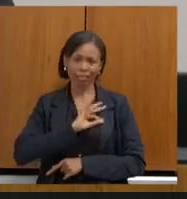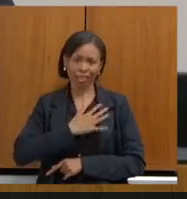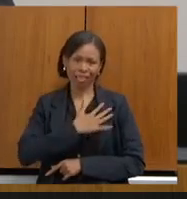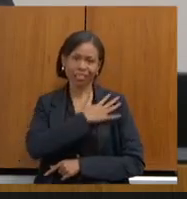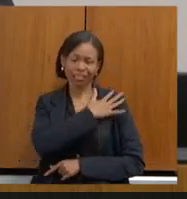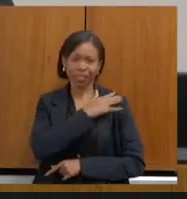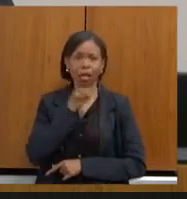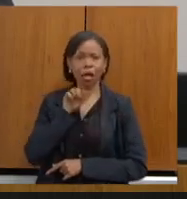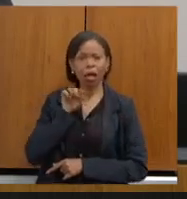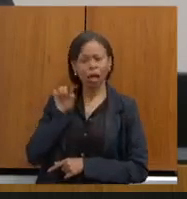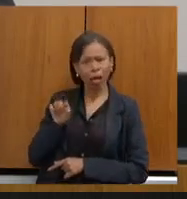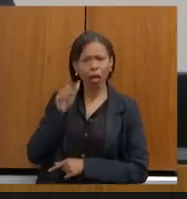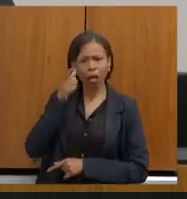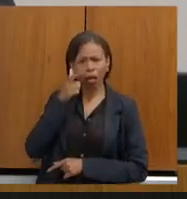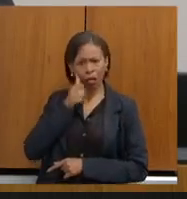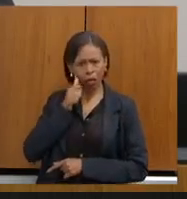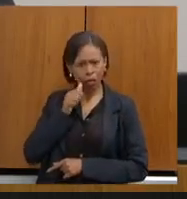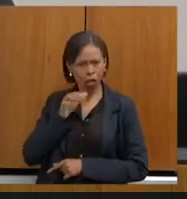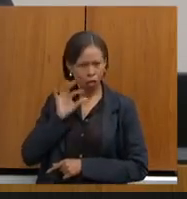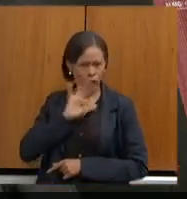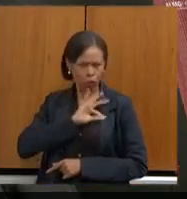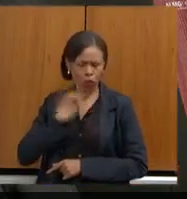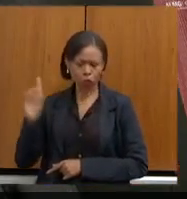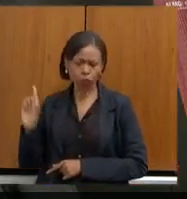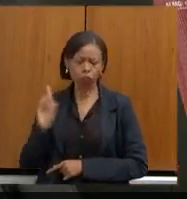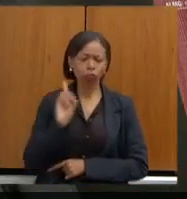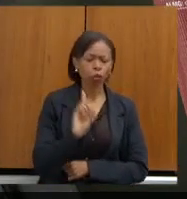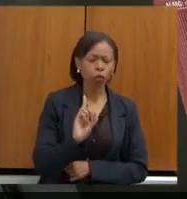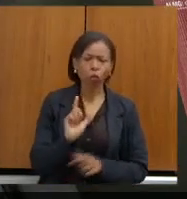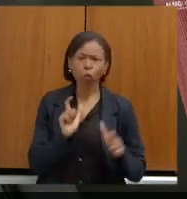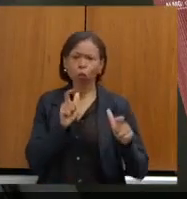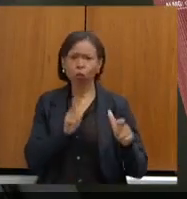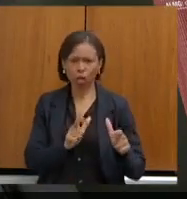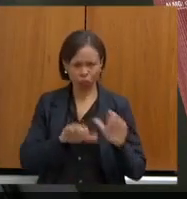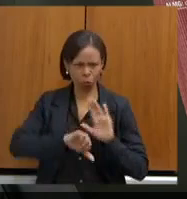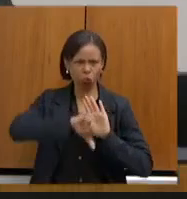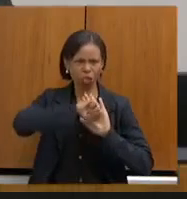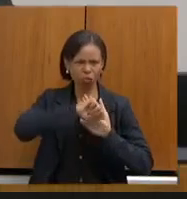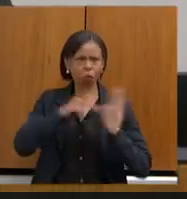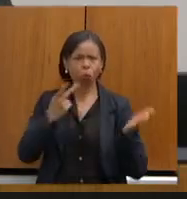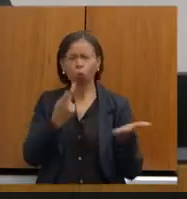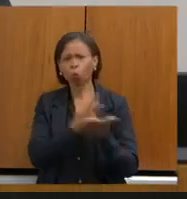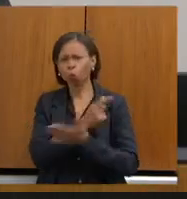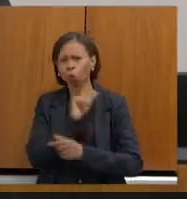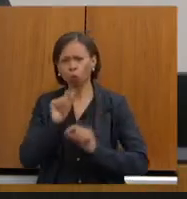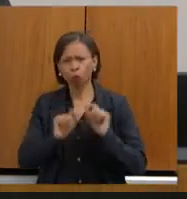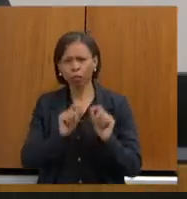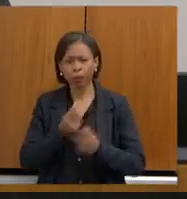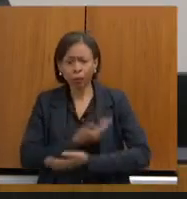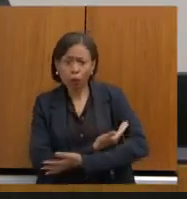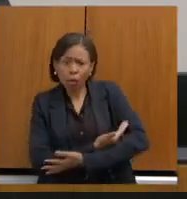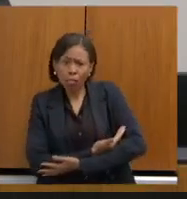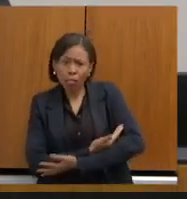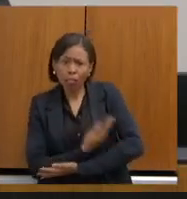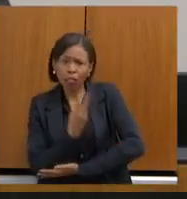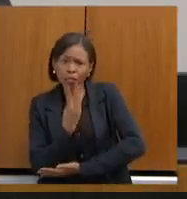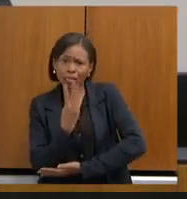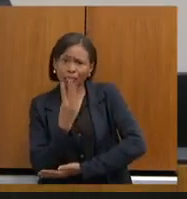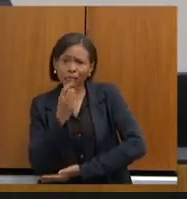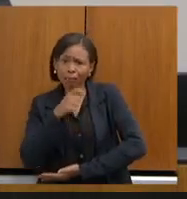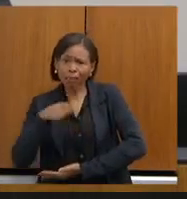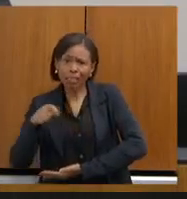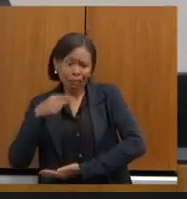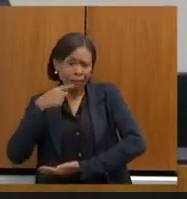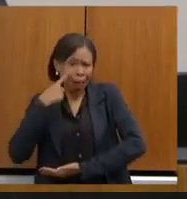da Viola Onde uma ocorrência de Lei Maria da Penha onde uma um bebê de três meses chorava